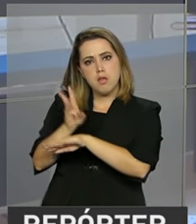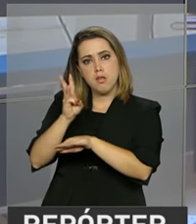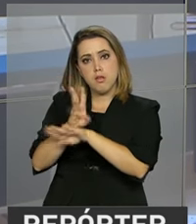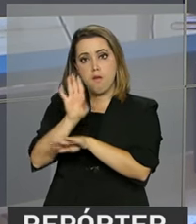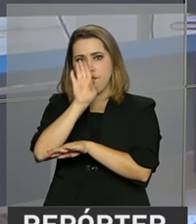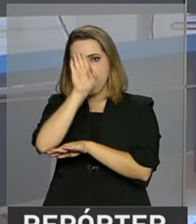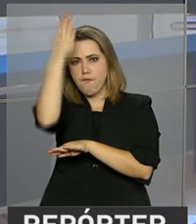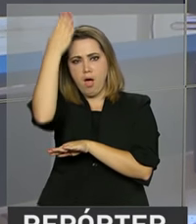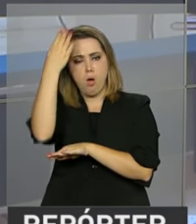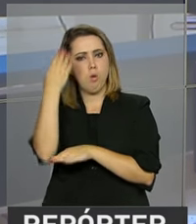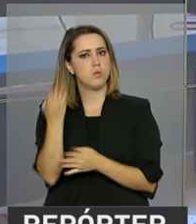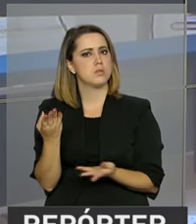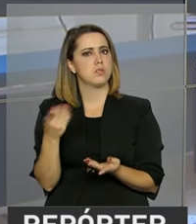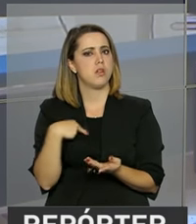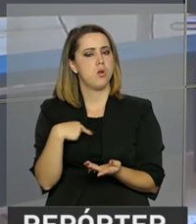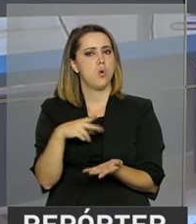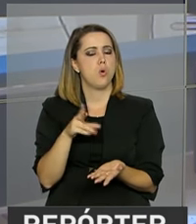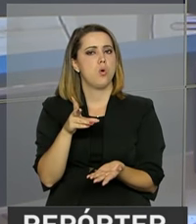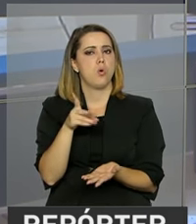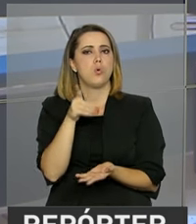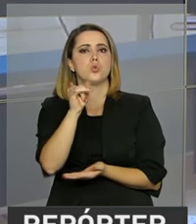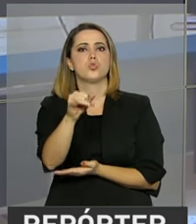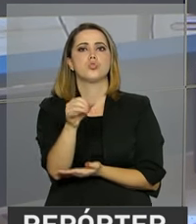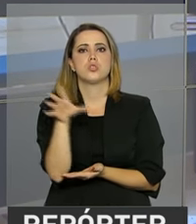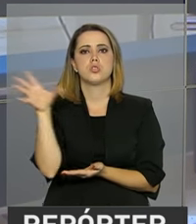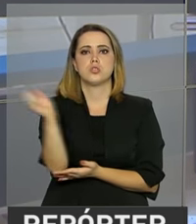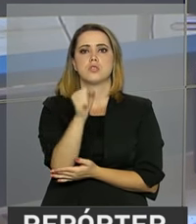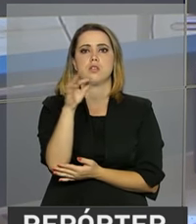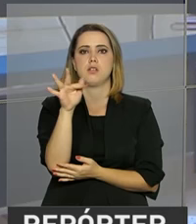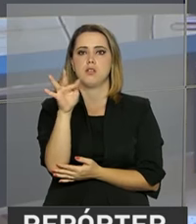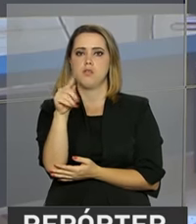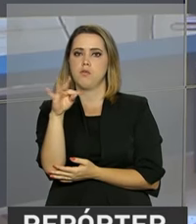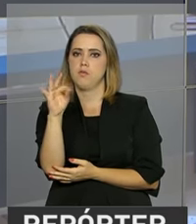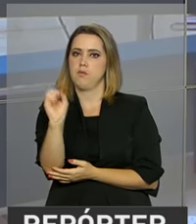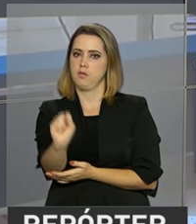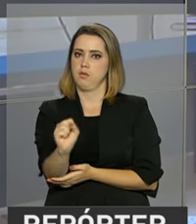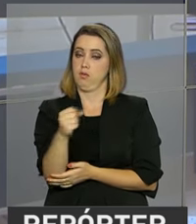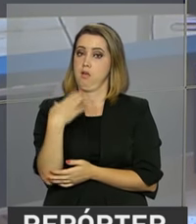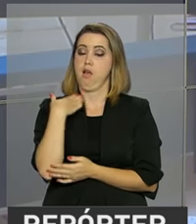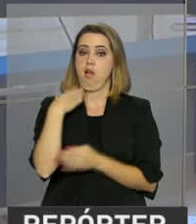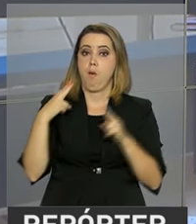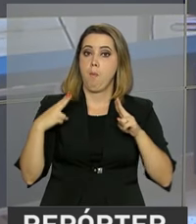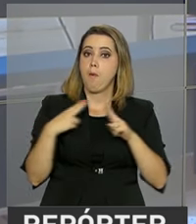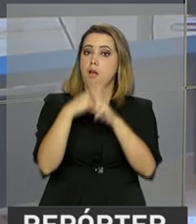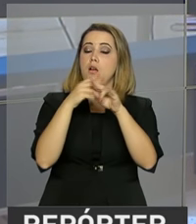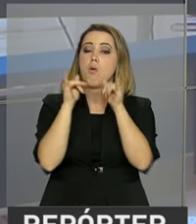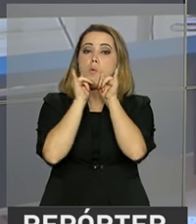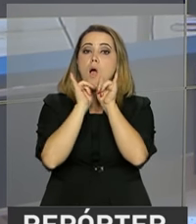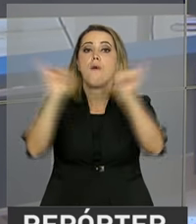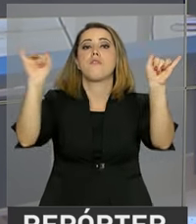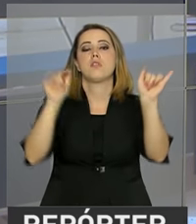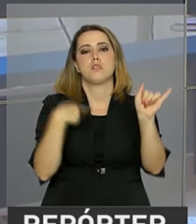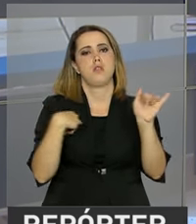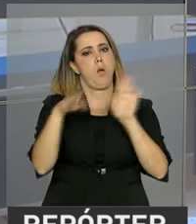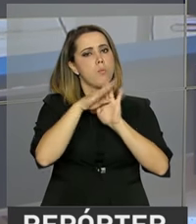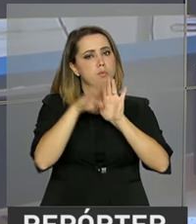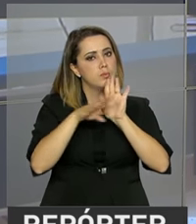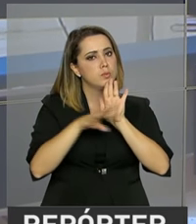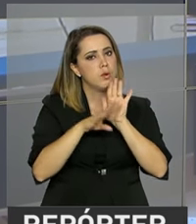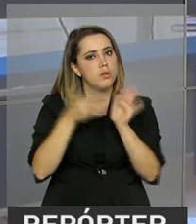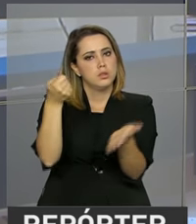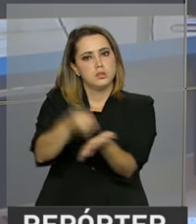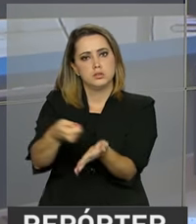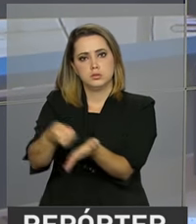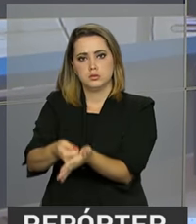falsas sobre as datas de saque do FGTS de contas inativas. A Caixa Econômica Federal esclarece que o calendário de pagamento